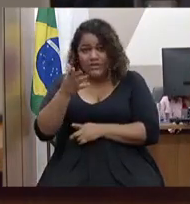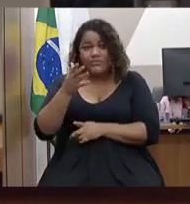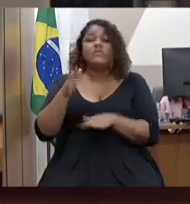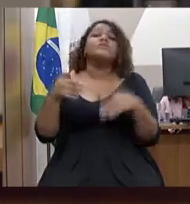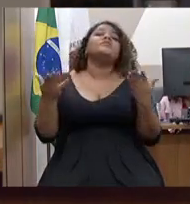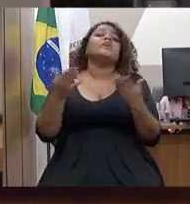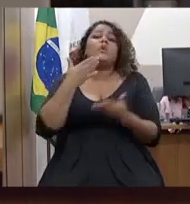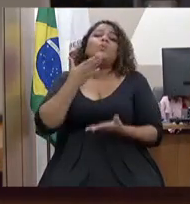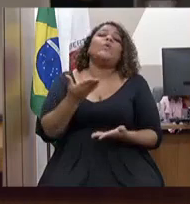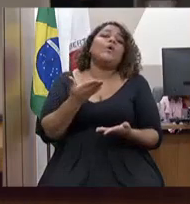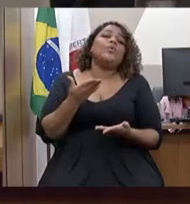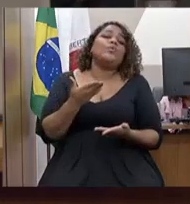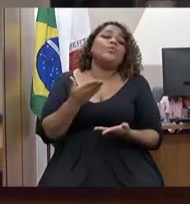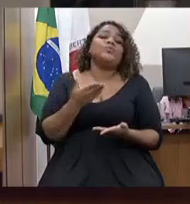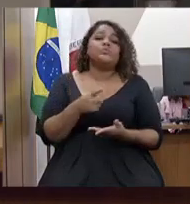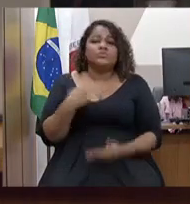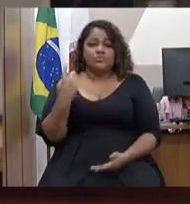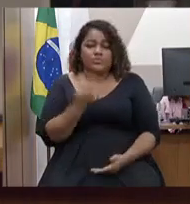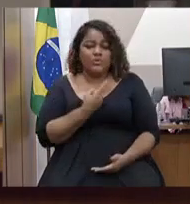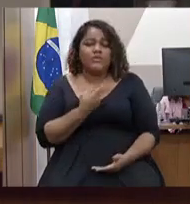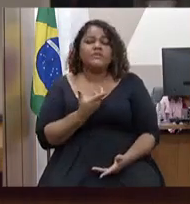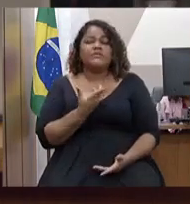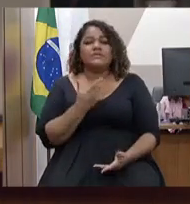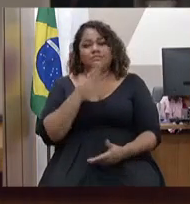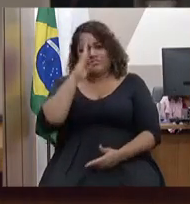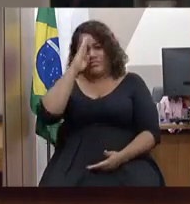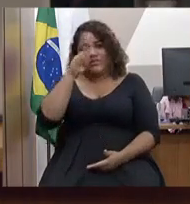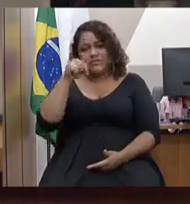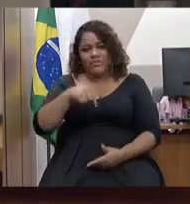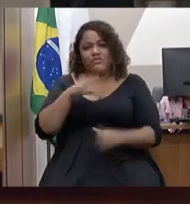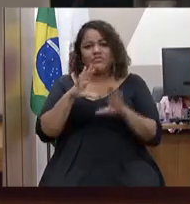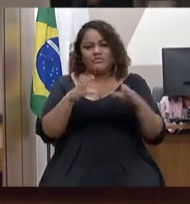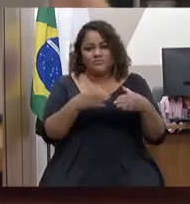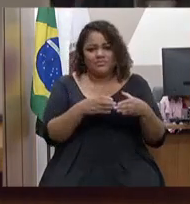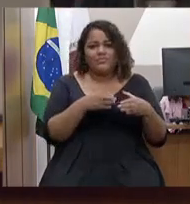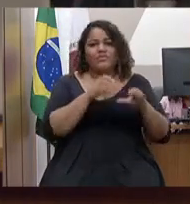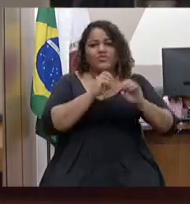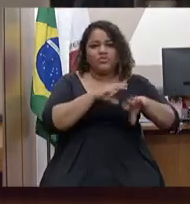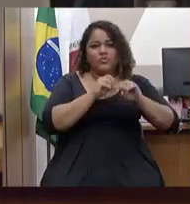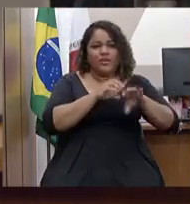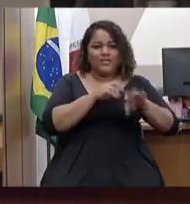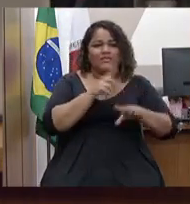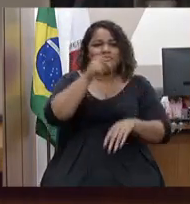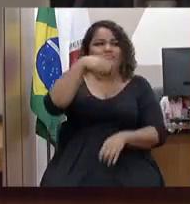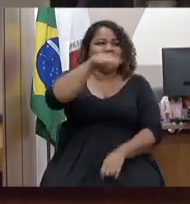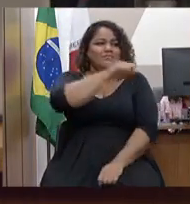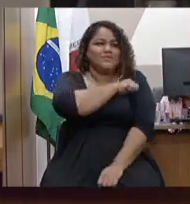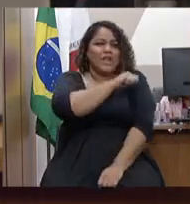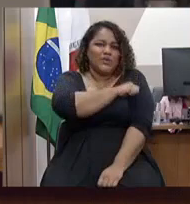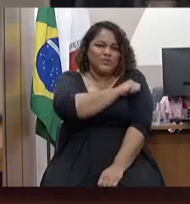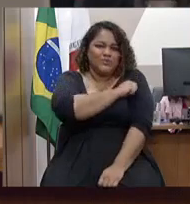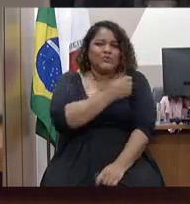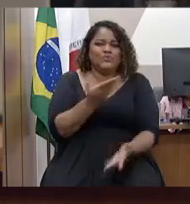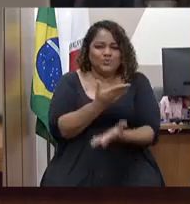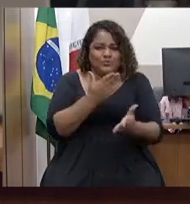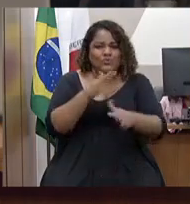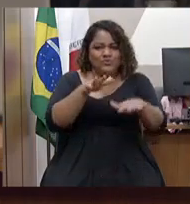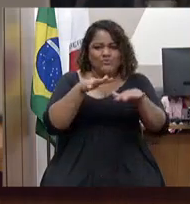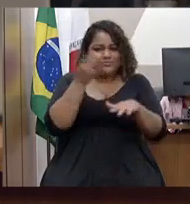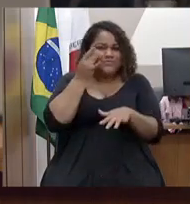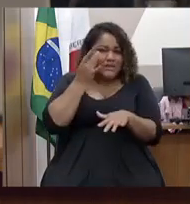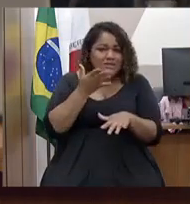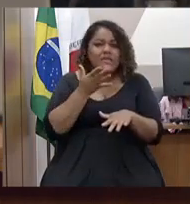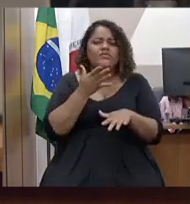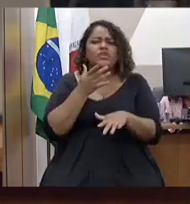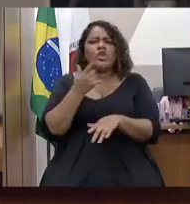nós vamos cada vez mais principalmente aqui dentro da comissão de educação Beatriz os alunos aqui presente nós vamos mesmo incentivar